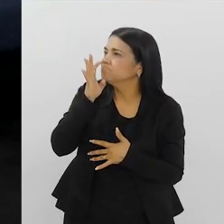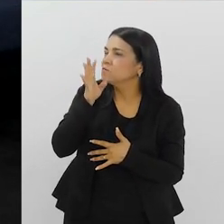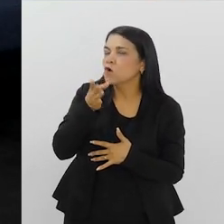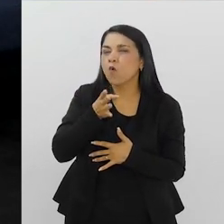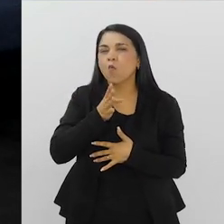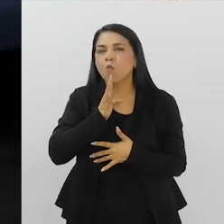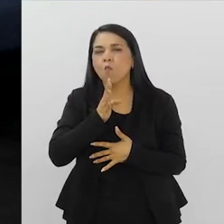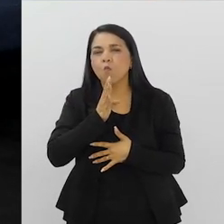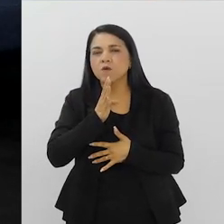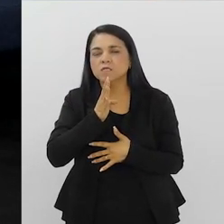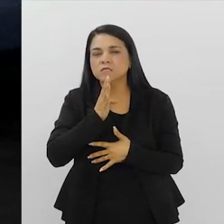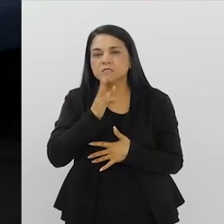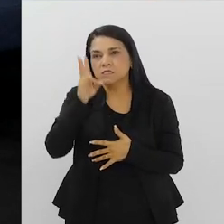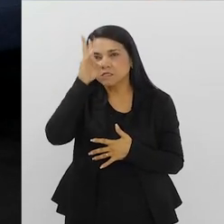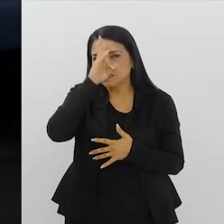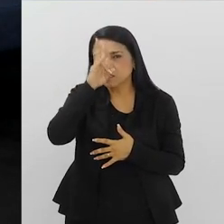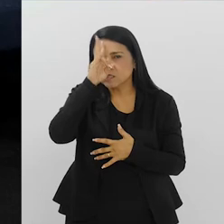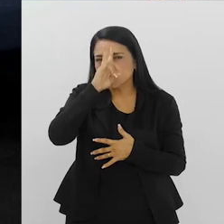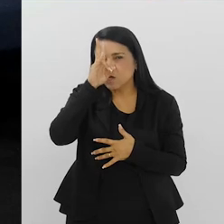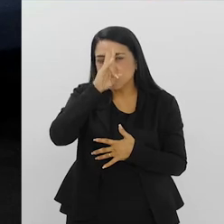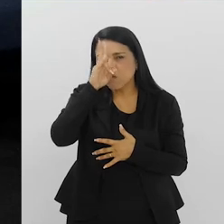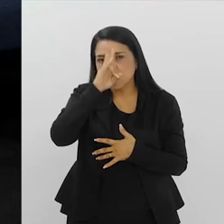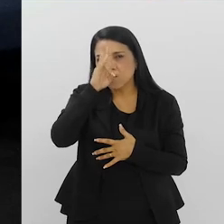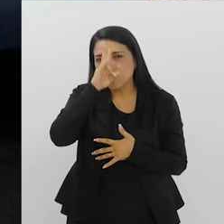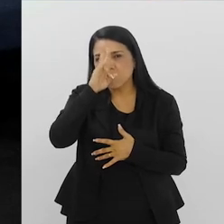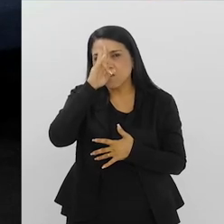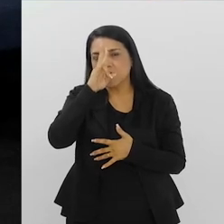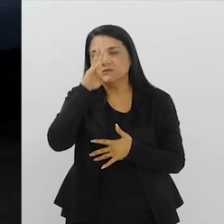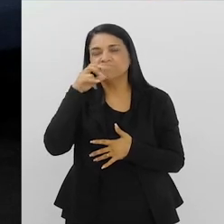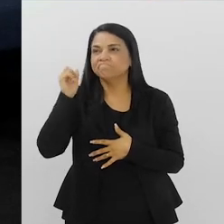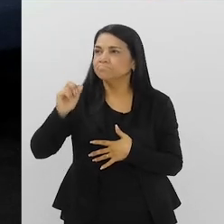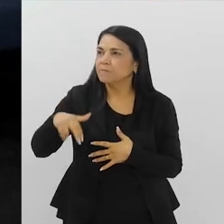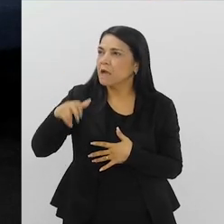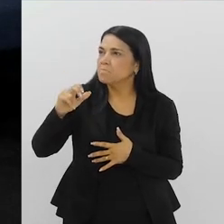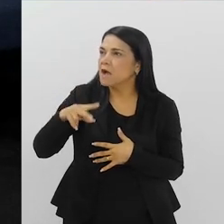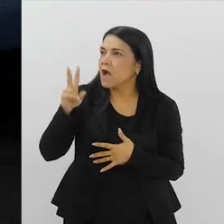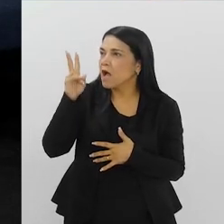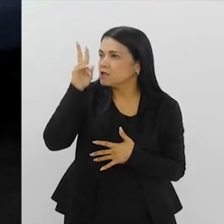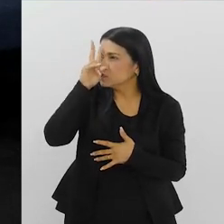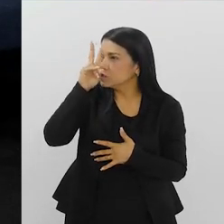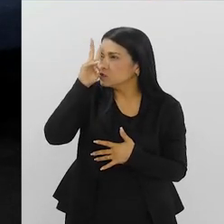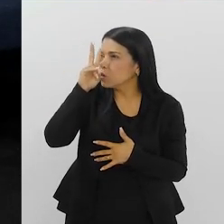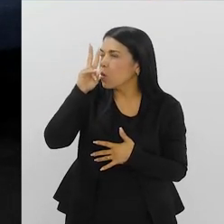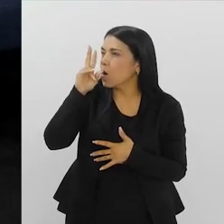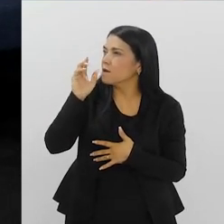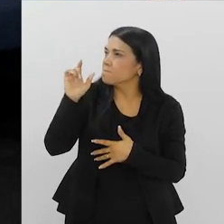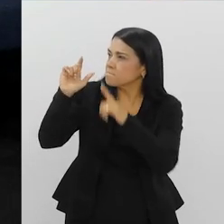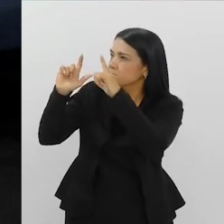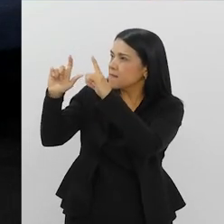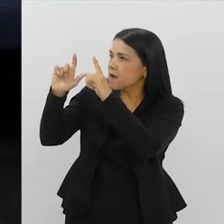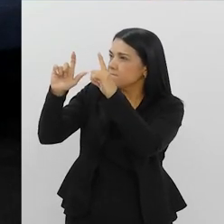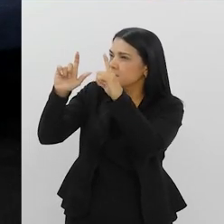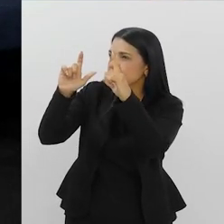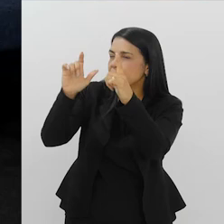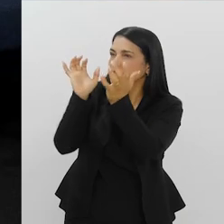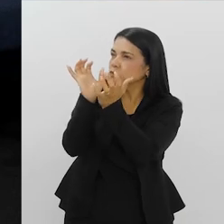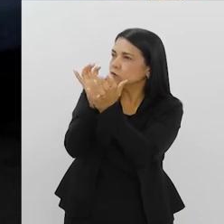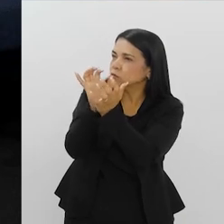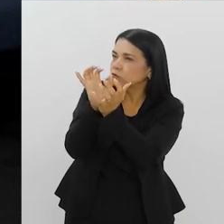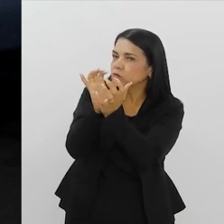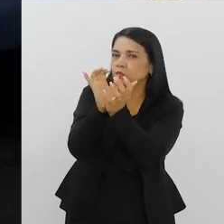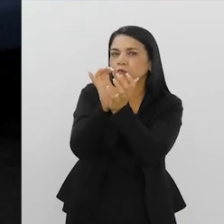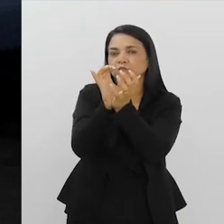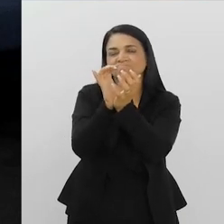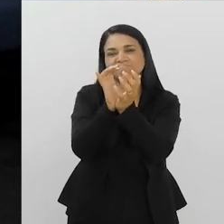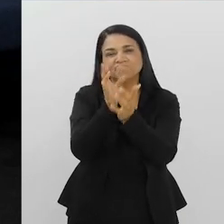fiquei lá por TR Dias participando então por isso que eu digo é uma igreja a qual eu sou ligada participo